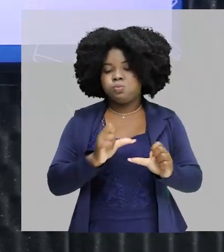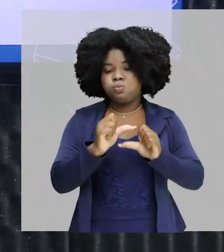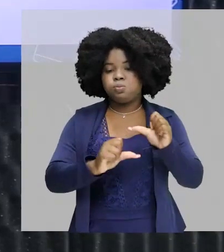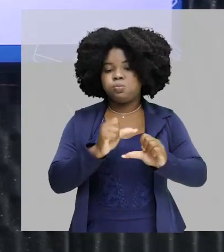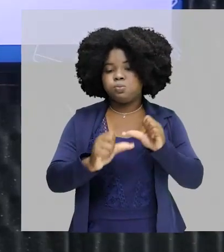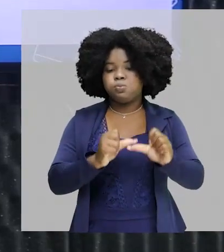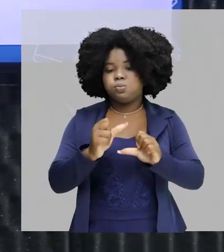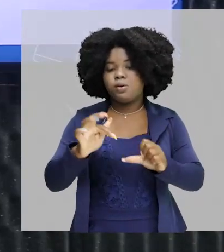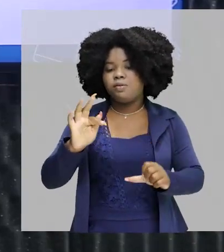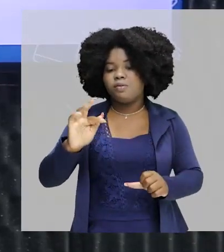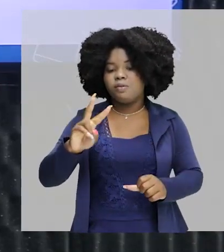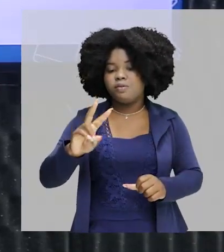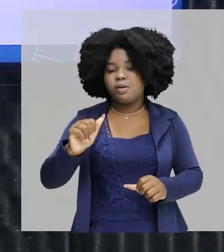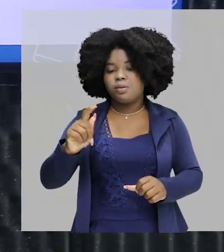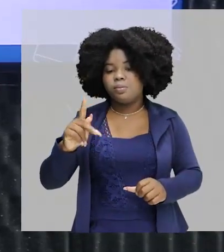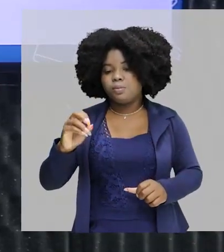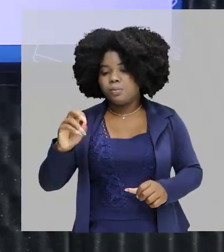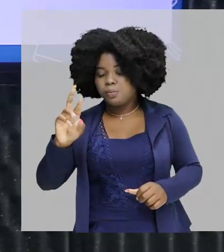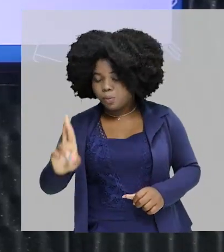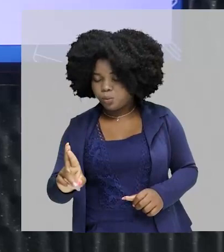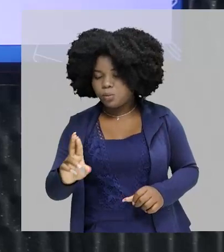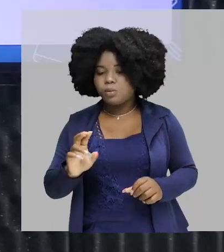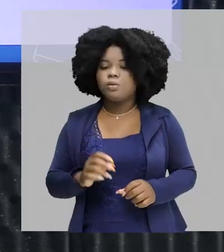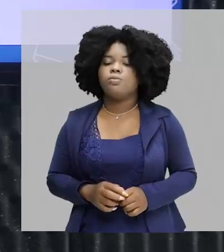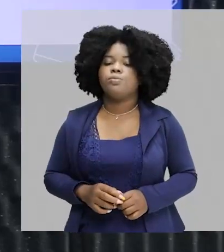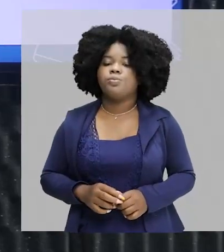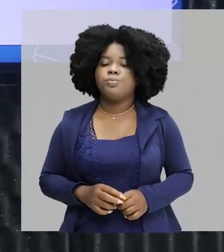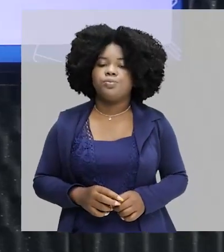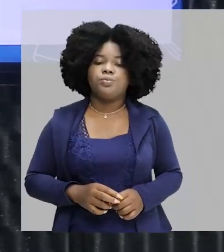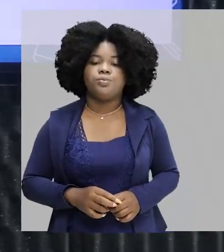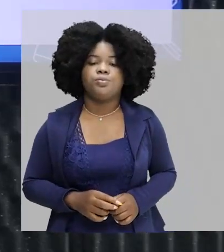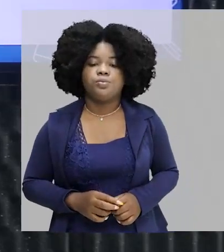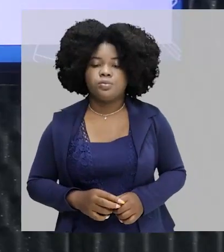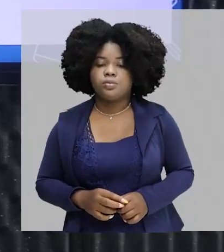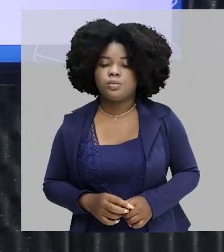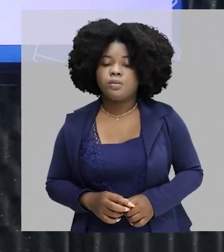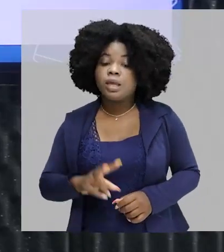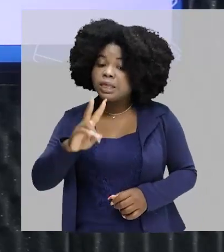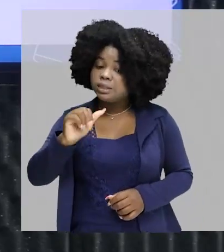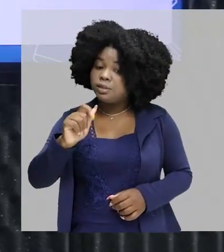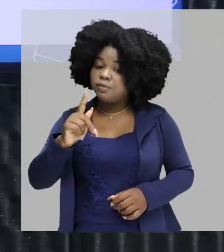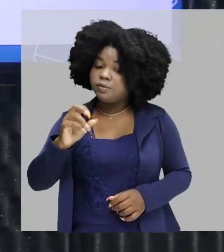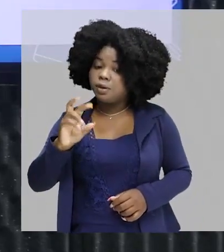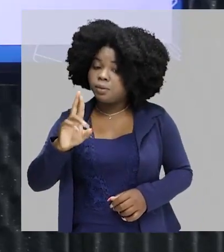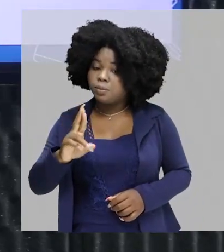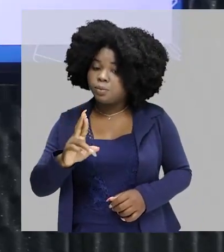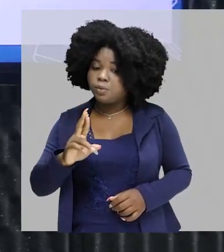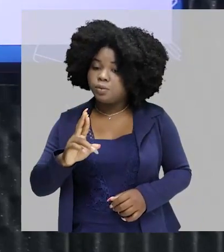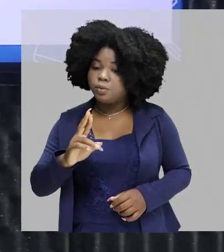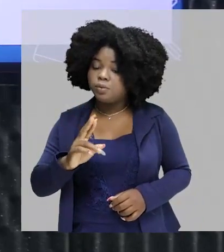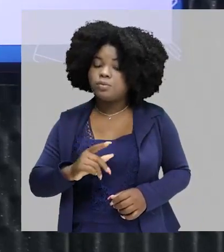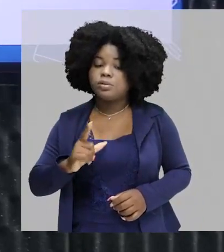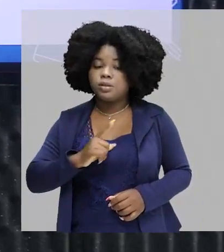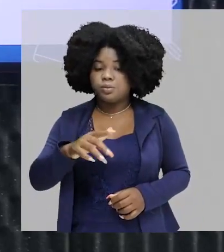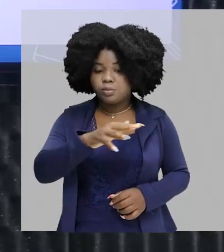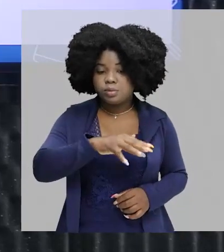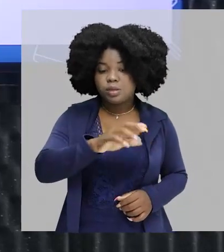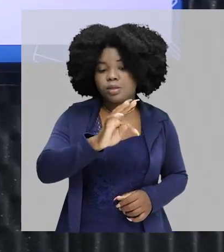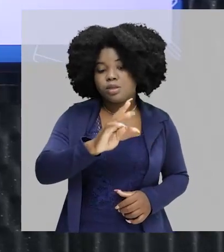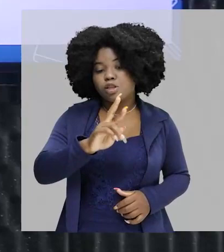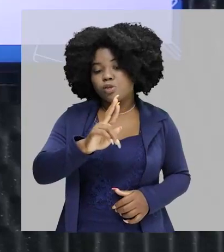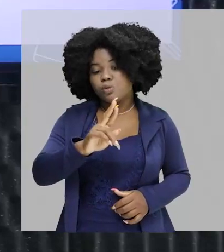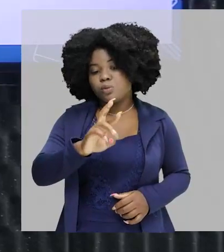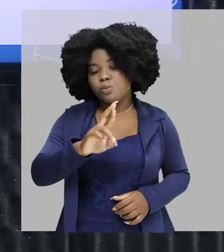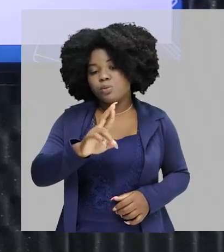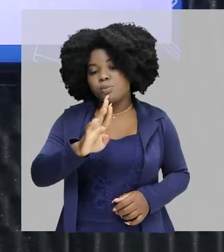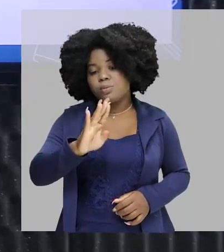vapor, certo? Esse vapor, ele vai passar por uma região chamada de turbina, e essa